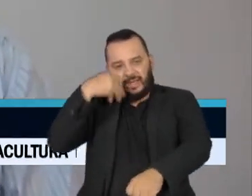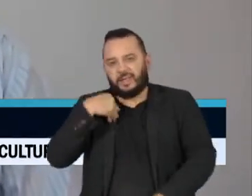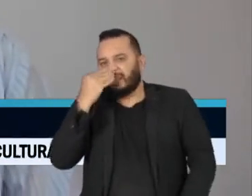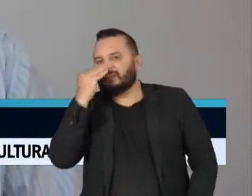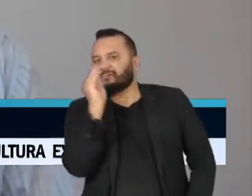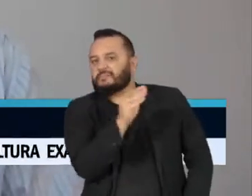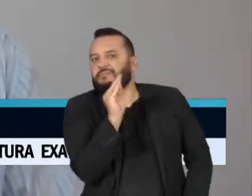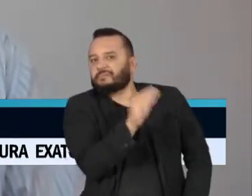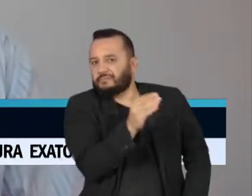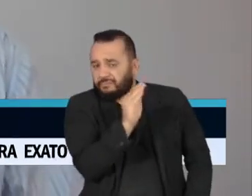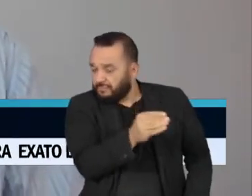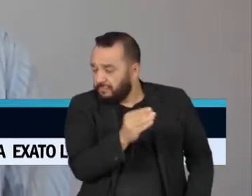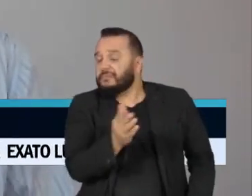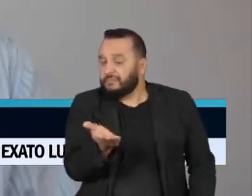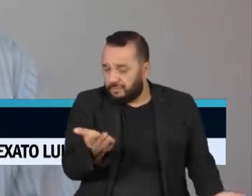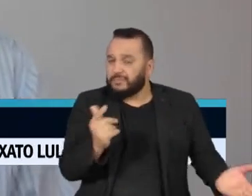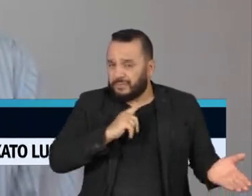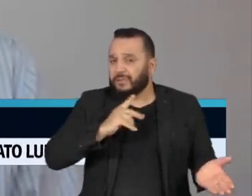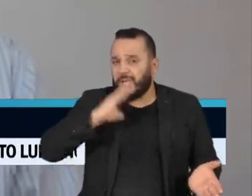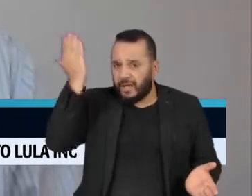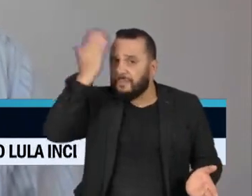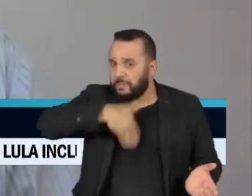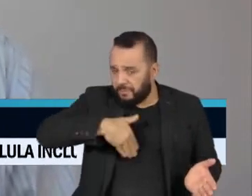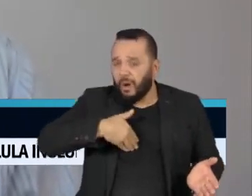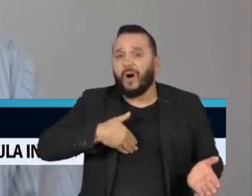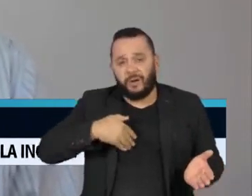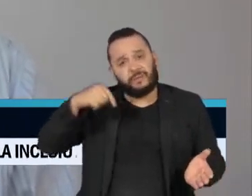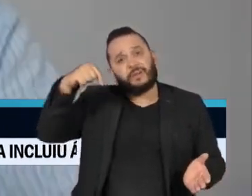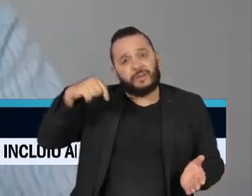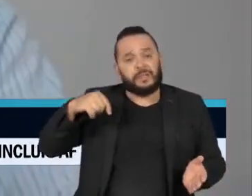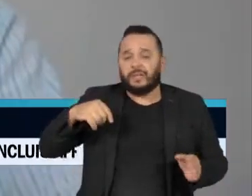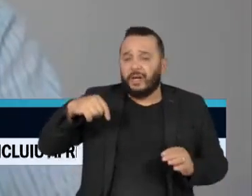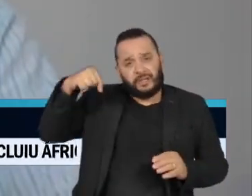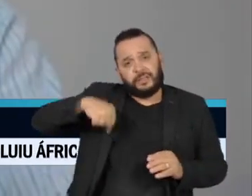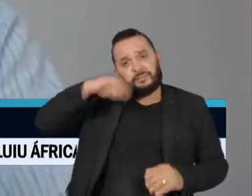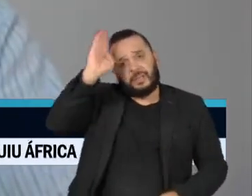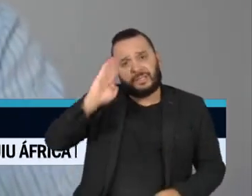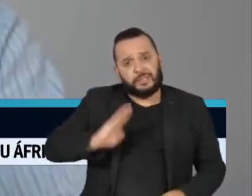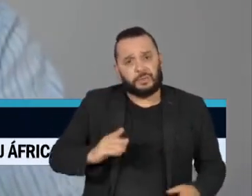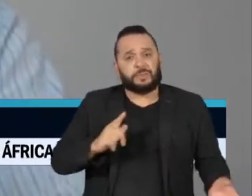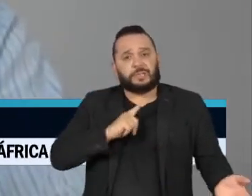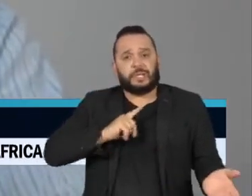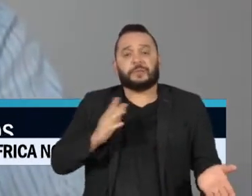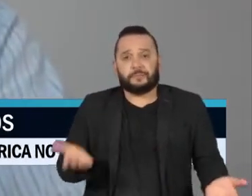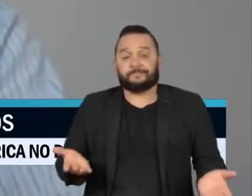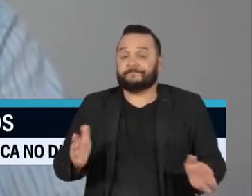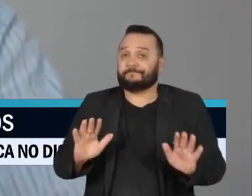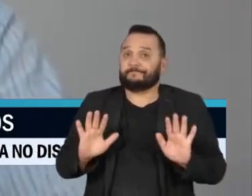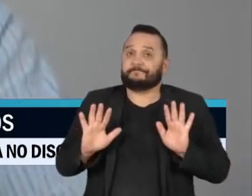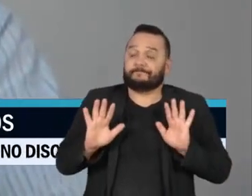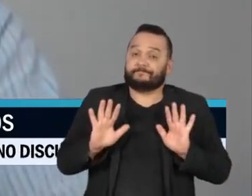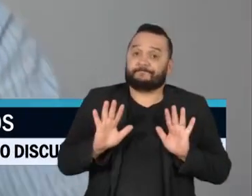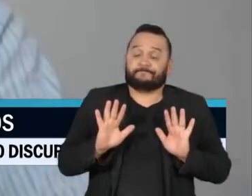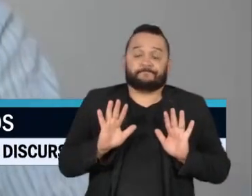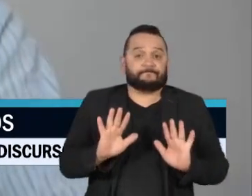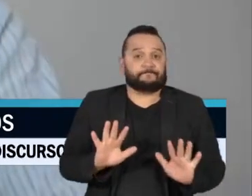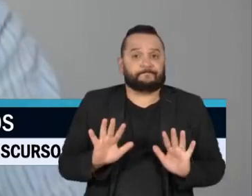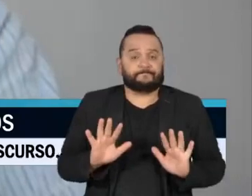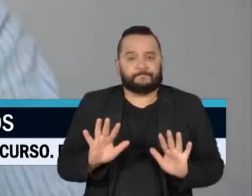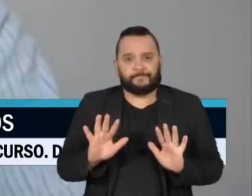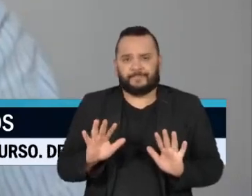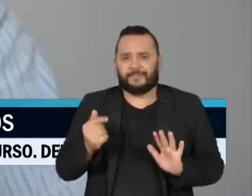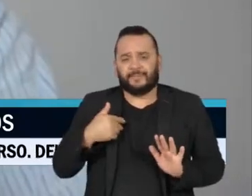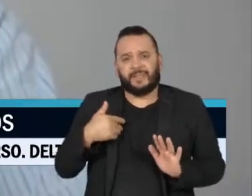é um fato constatado empiricamente no nosso dia a dia. Muito embora não faça sentido a existência